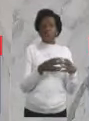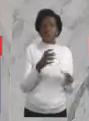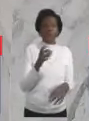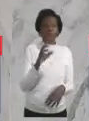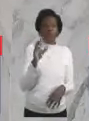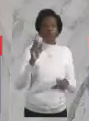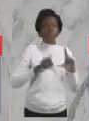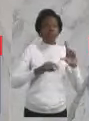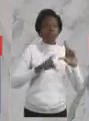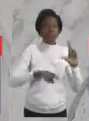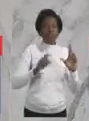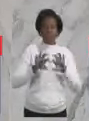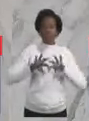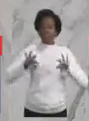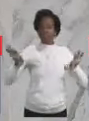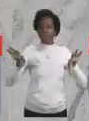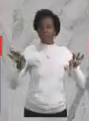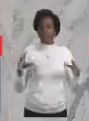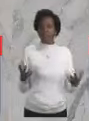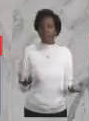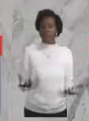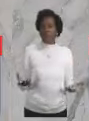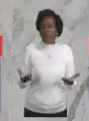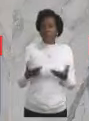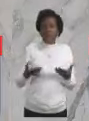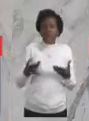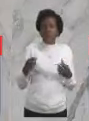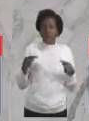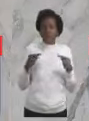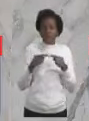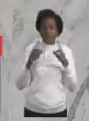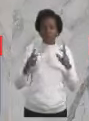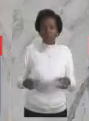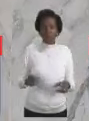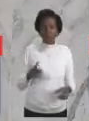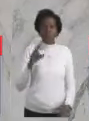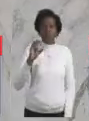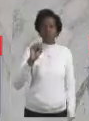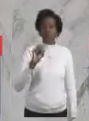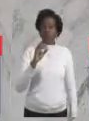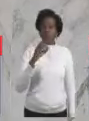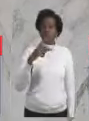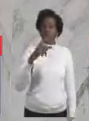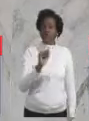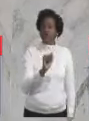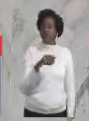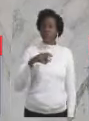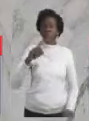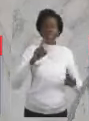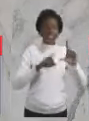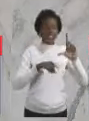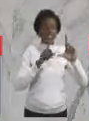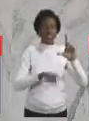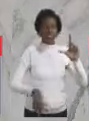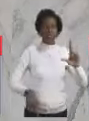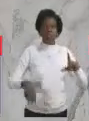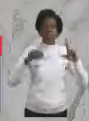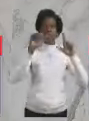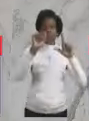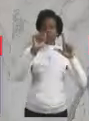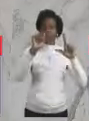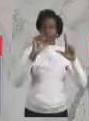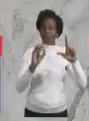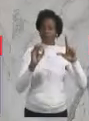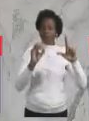divisão de vi várias letras EA sopa de letrinhas do magistério categoria ó categoria F categoria